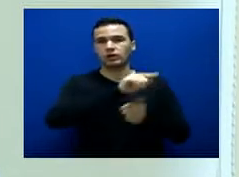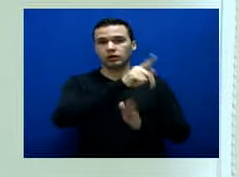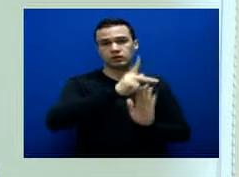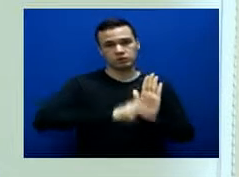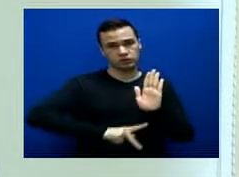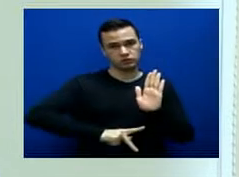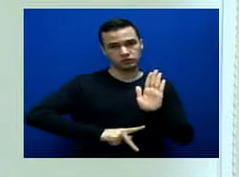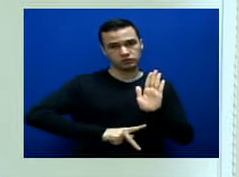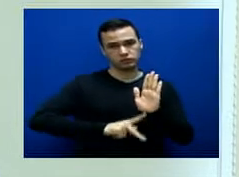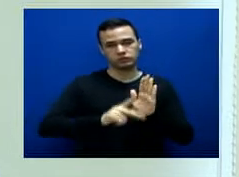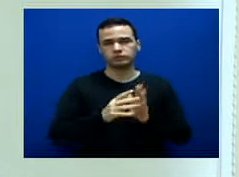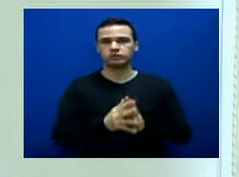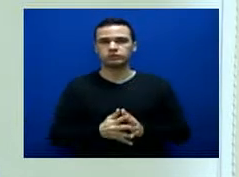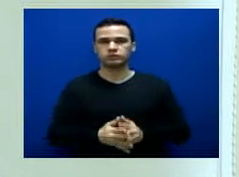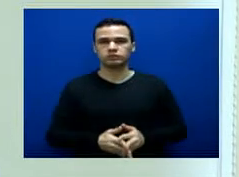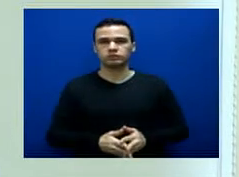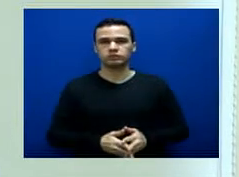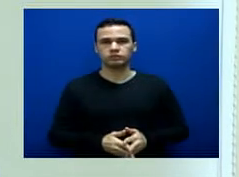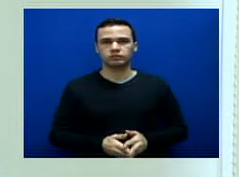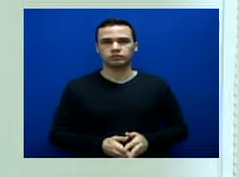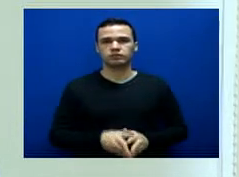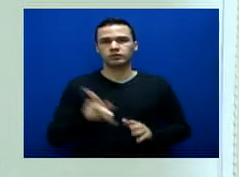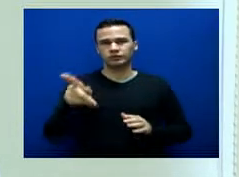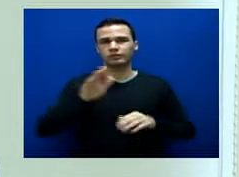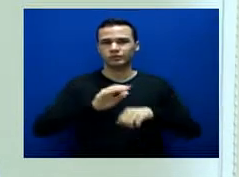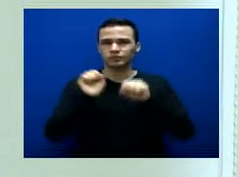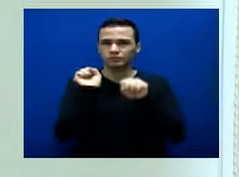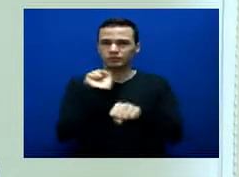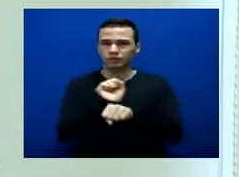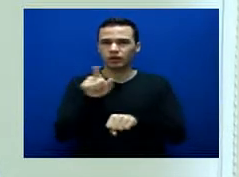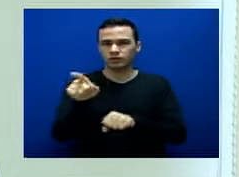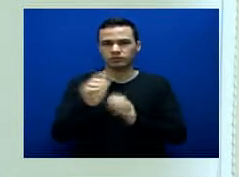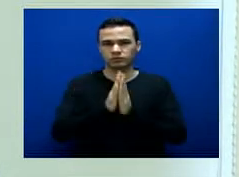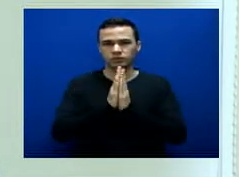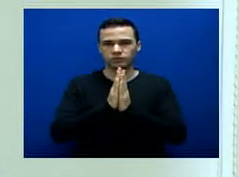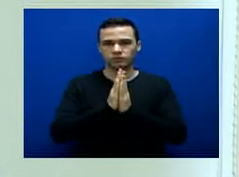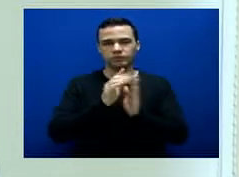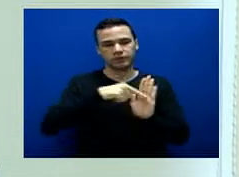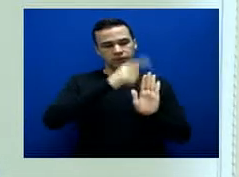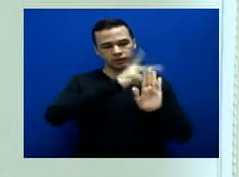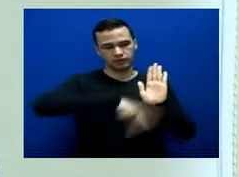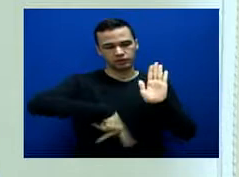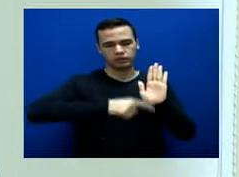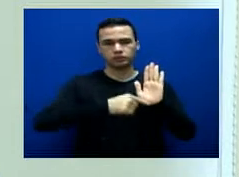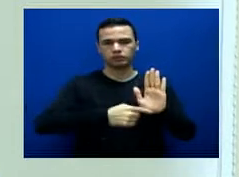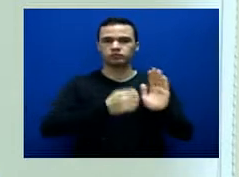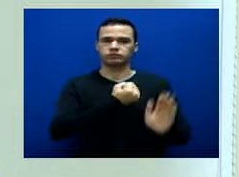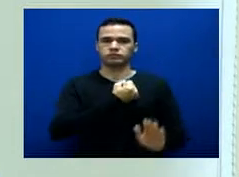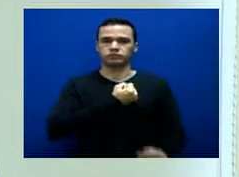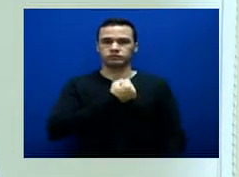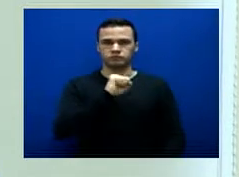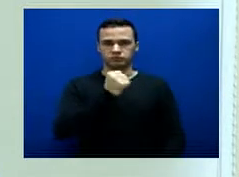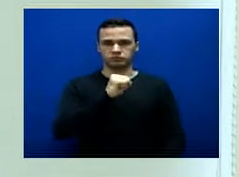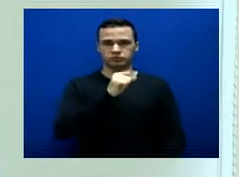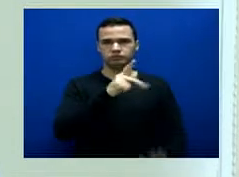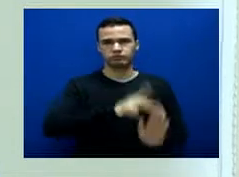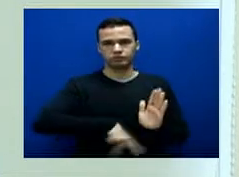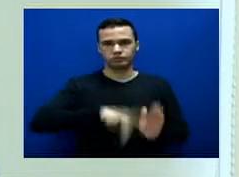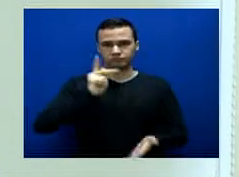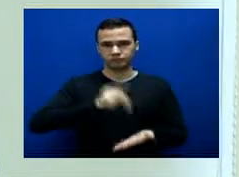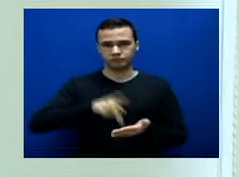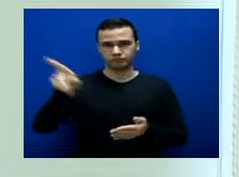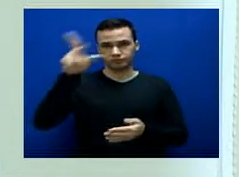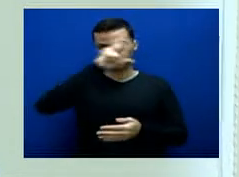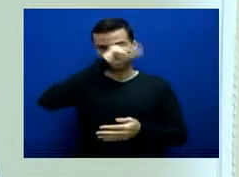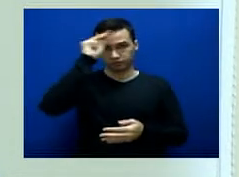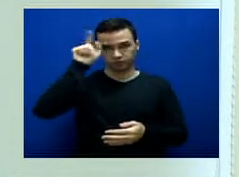no projeto, pessoal, só um minutinho, cooperado. Pessoal, só um minuto. No projeto, no artigo 8º do projeto original do